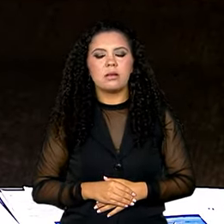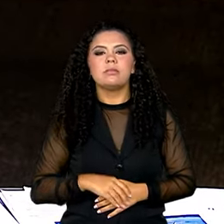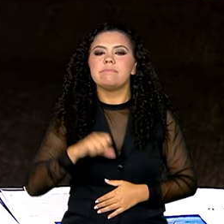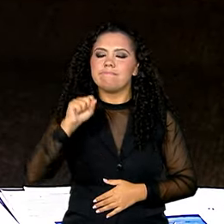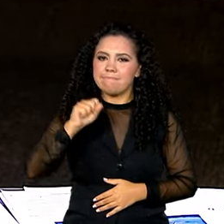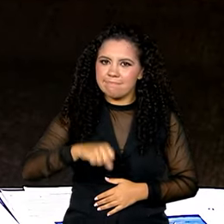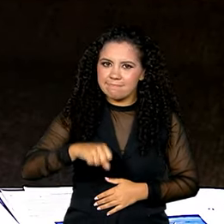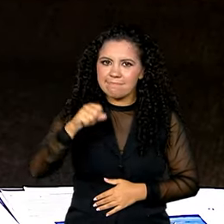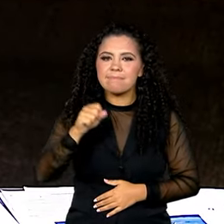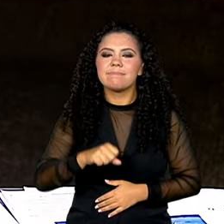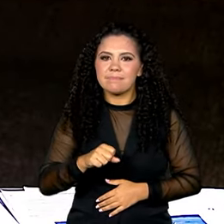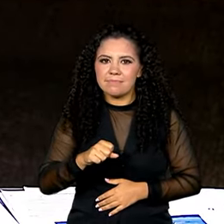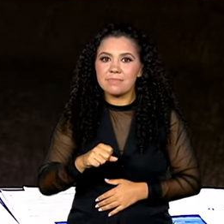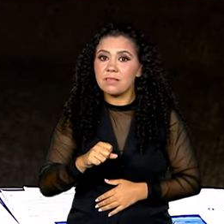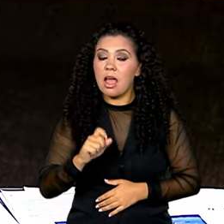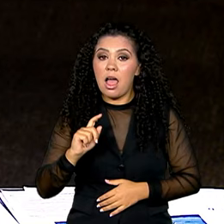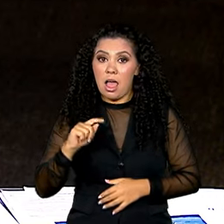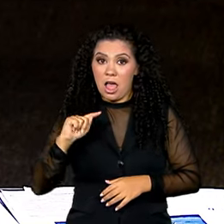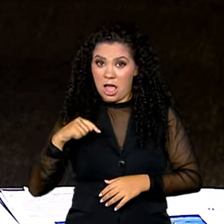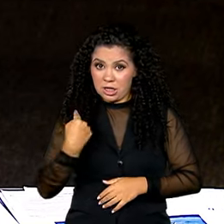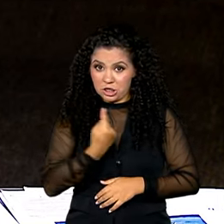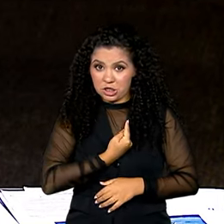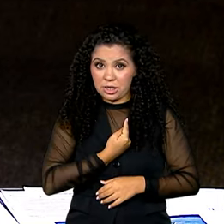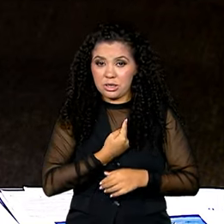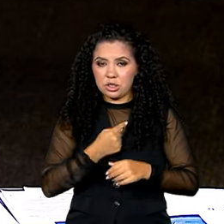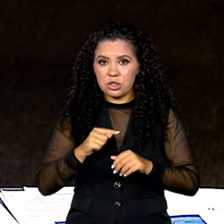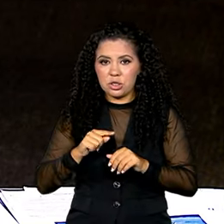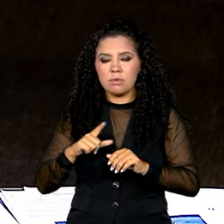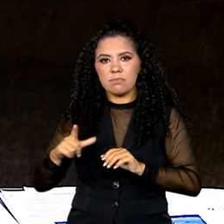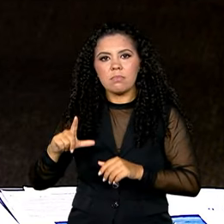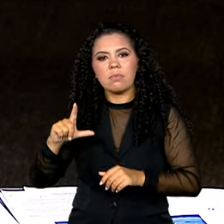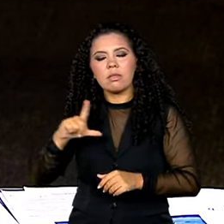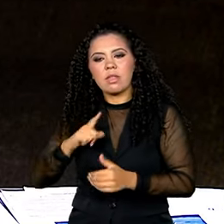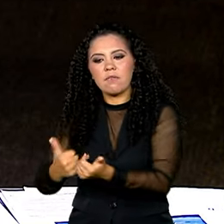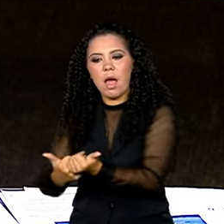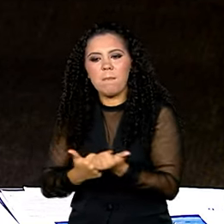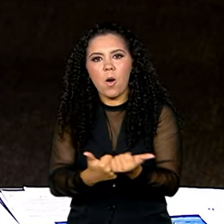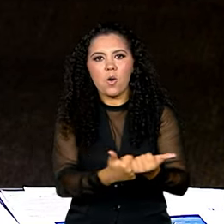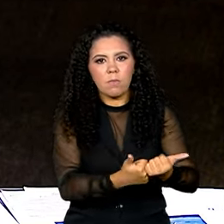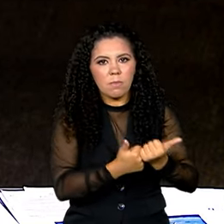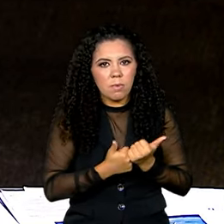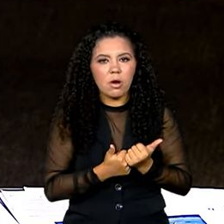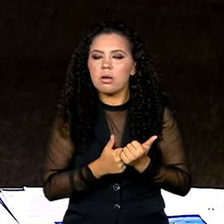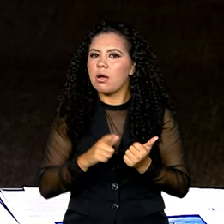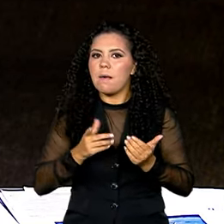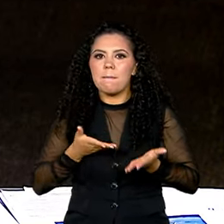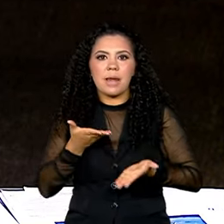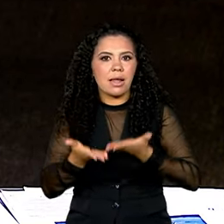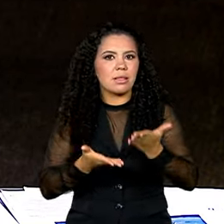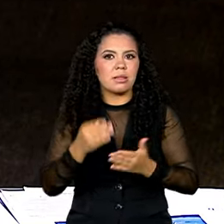um esforço feito para atender o Brasil inteiro e a Bahia de forma muito especial. A Bahia tem